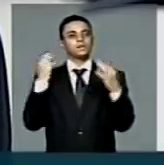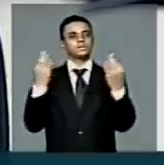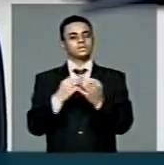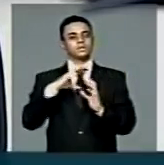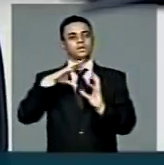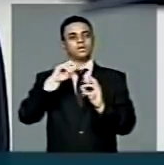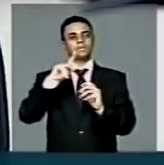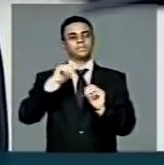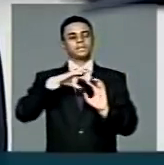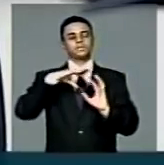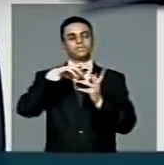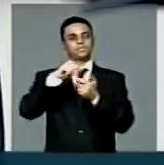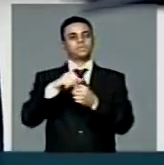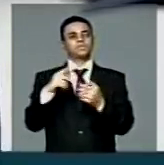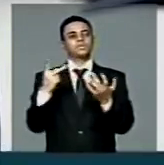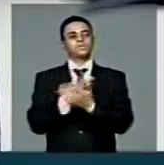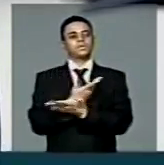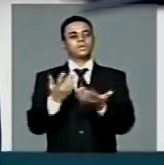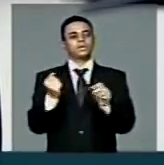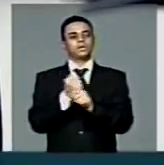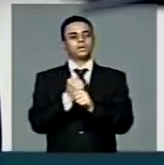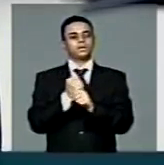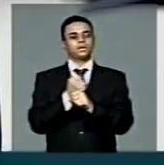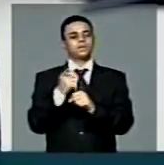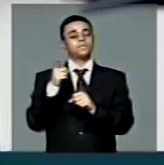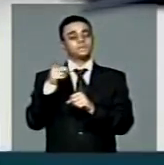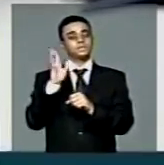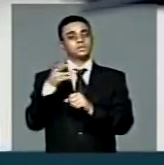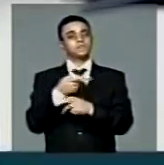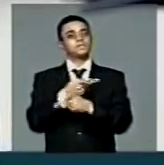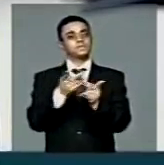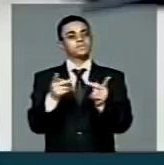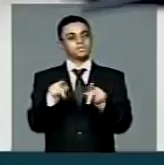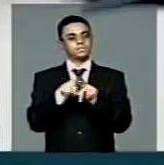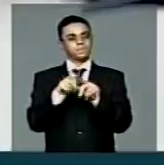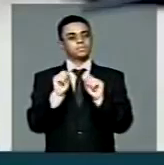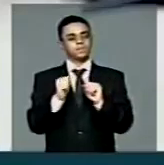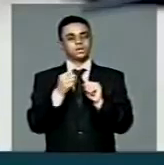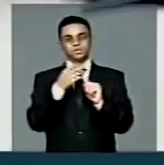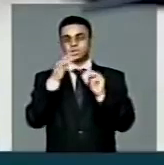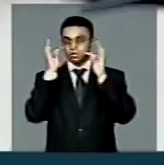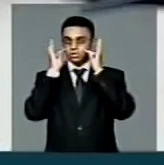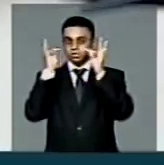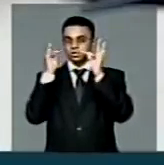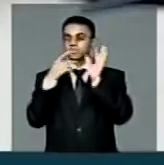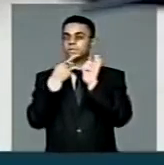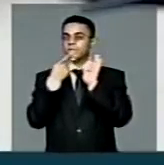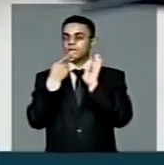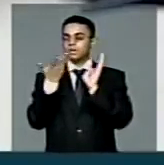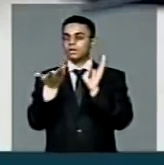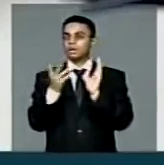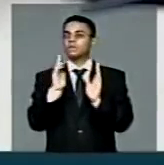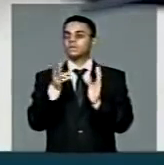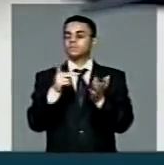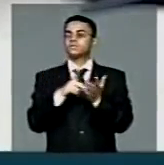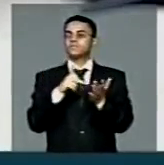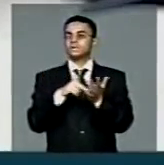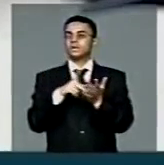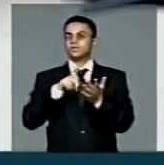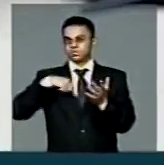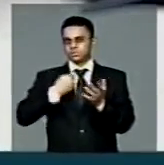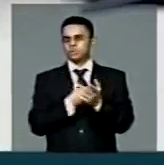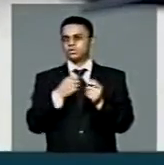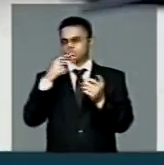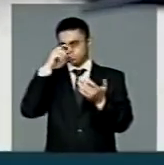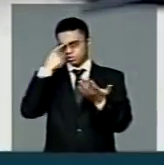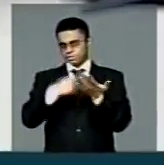do Mundo, que vai se realizar esse ano no Brasil. Vossa Excelência lá esteve e pode oferecer o seu testemunho de que realmente nós cumprimos o